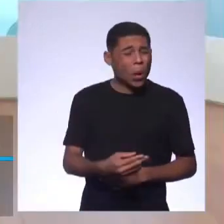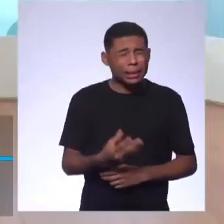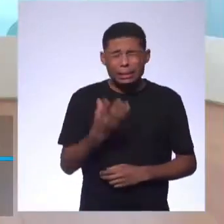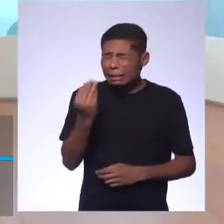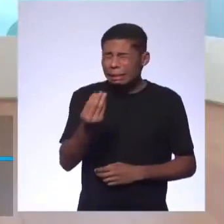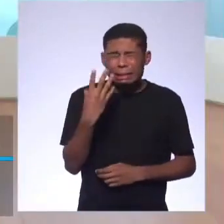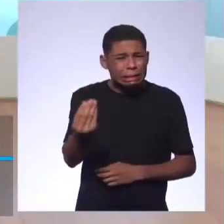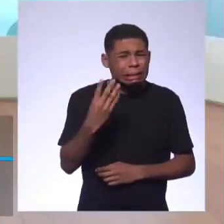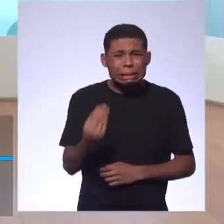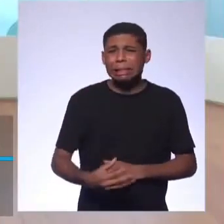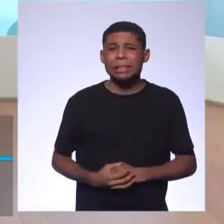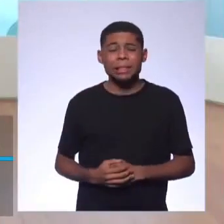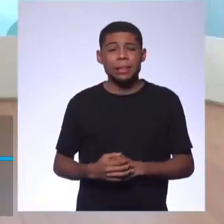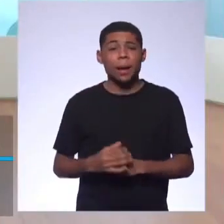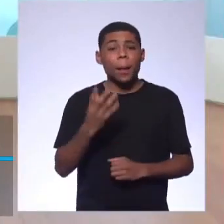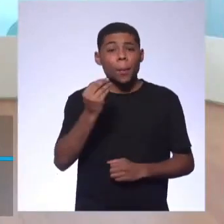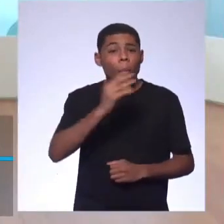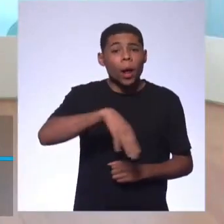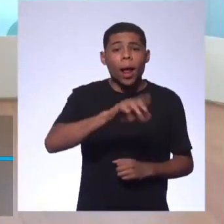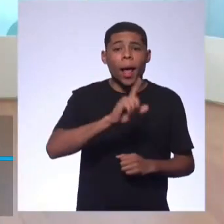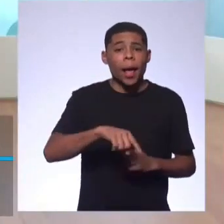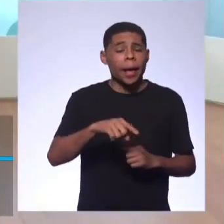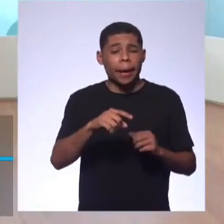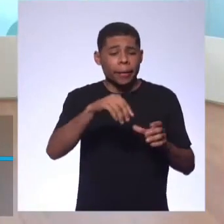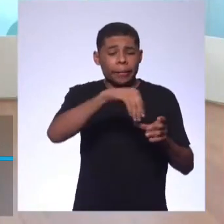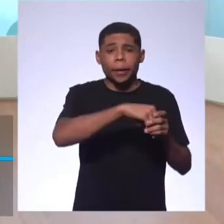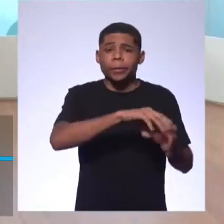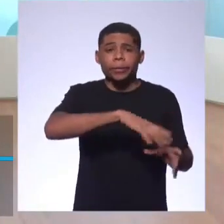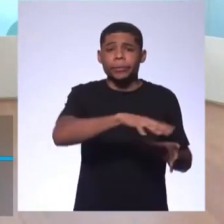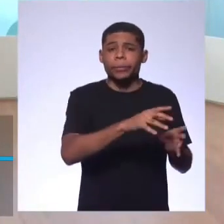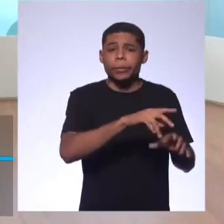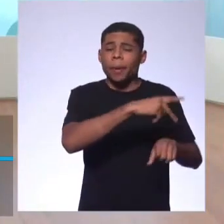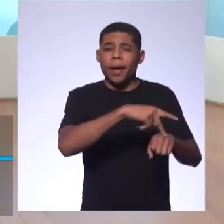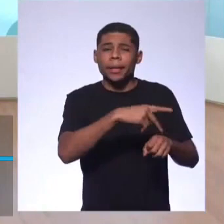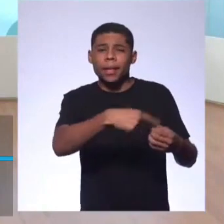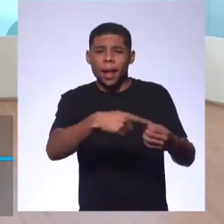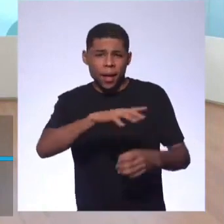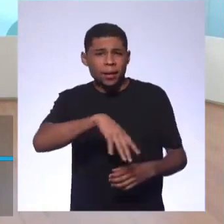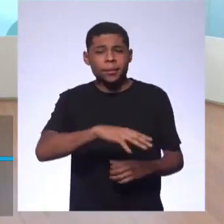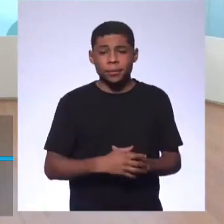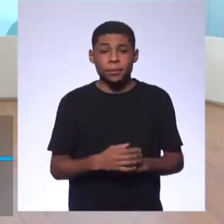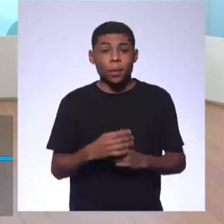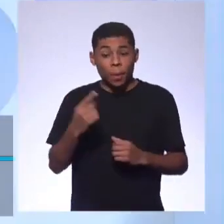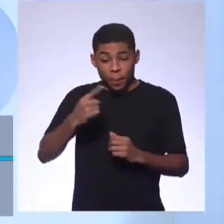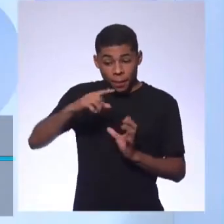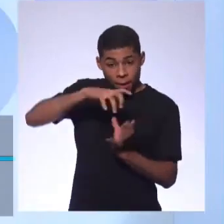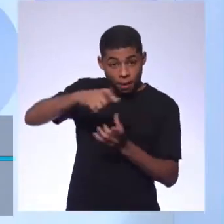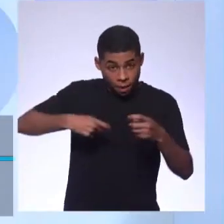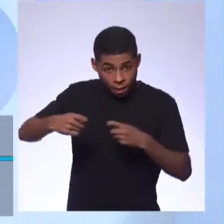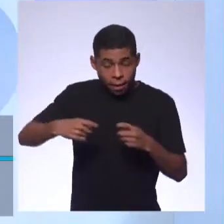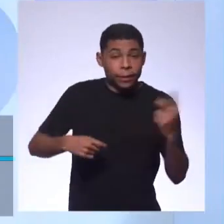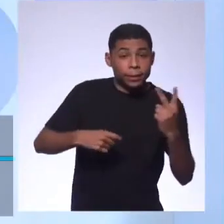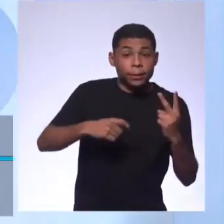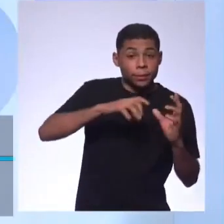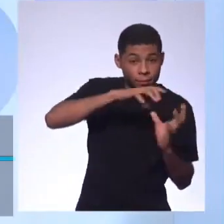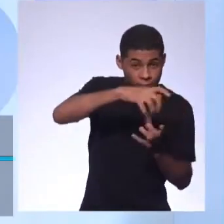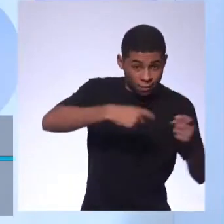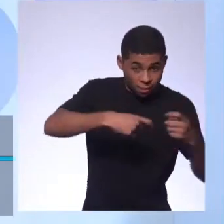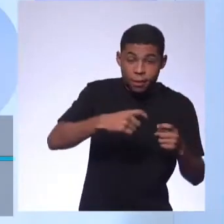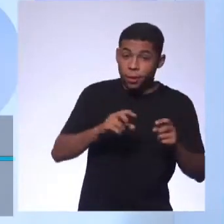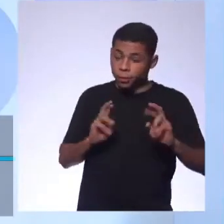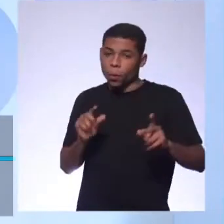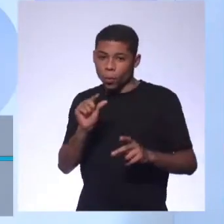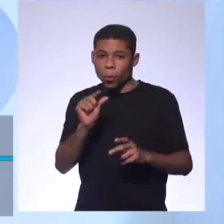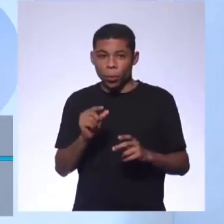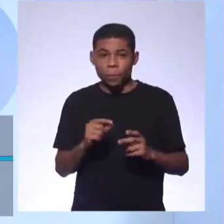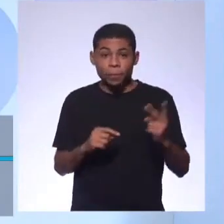milhões, né, muitos eram civis. E existe uma peculiaridade da Primeira Guerra e da Segunda Guerra. A Primeira Guerra foi a